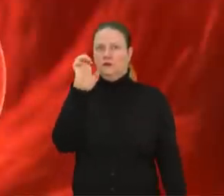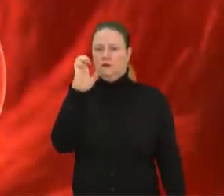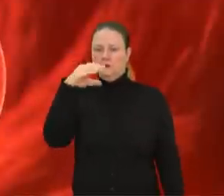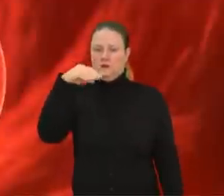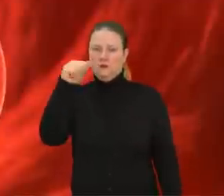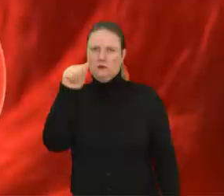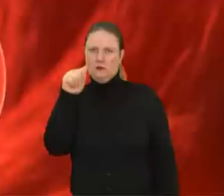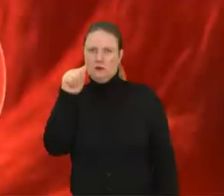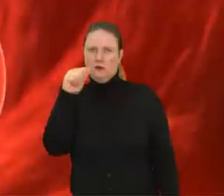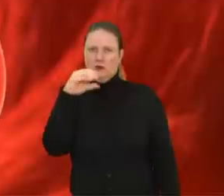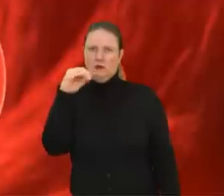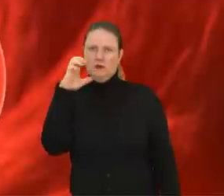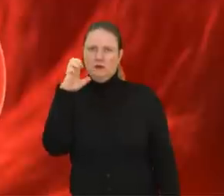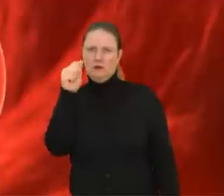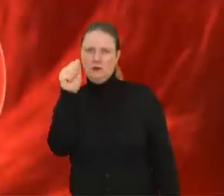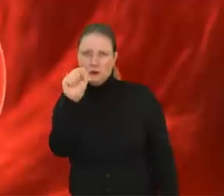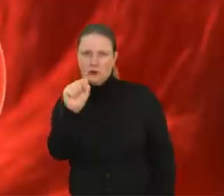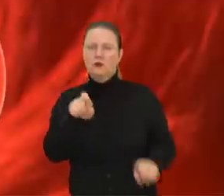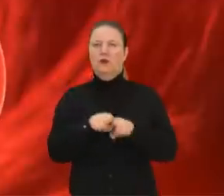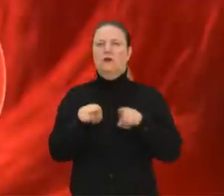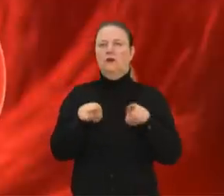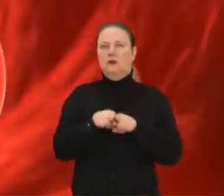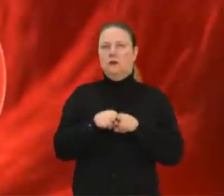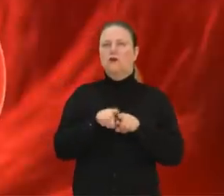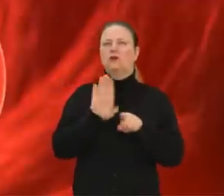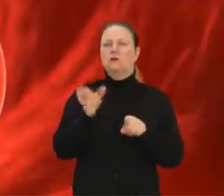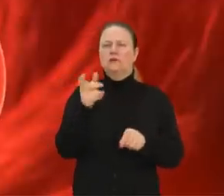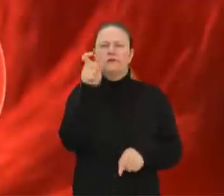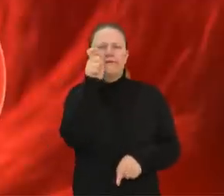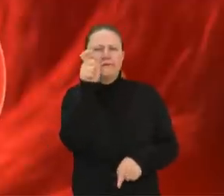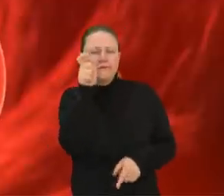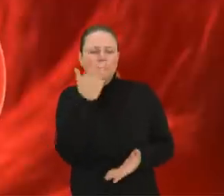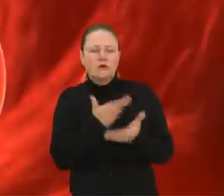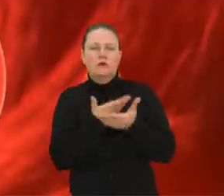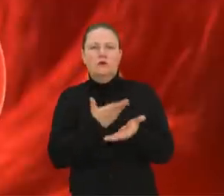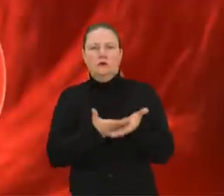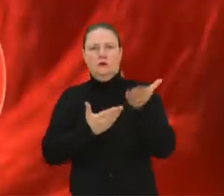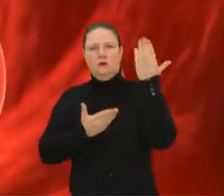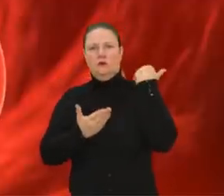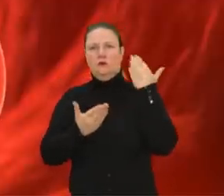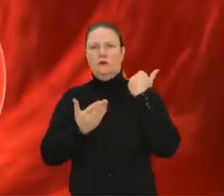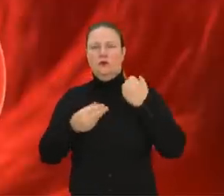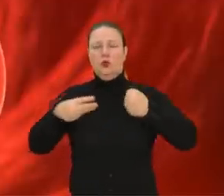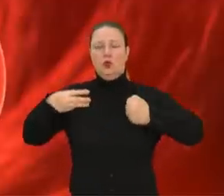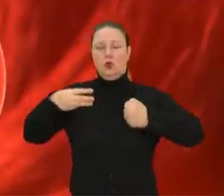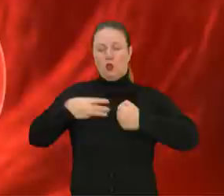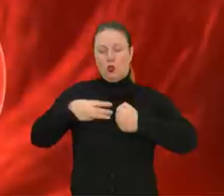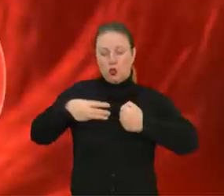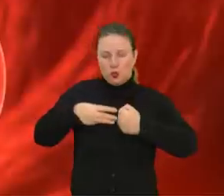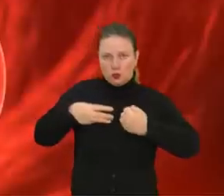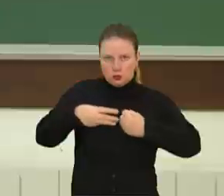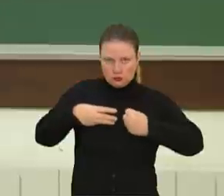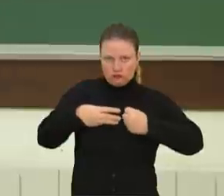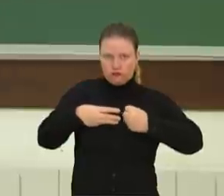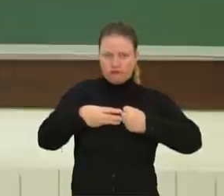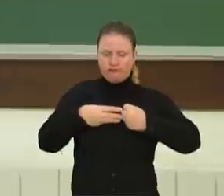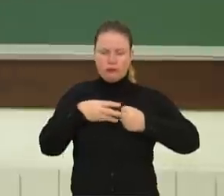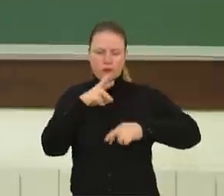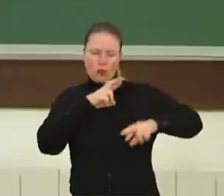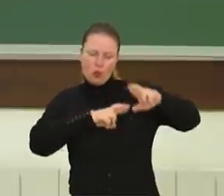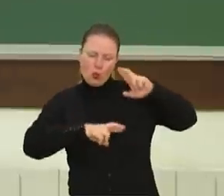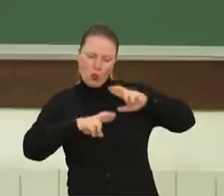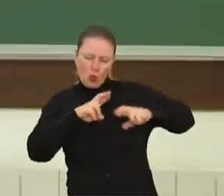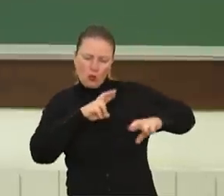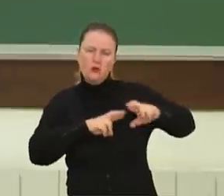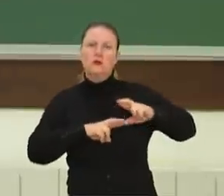ou eritrócitos, como a gente já viu na aula passada, são algumas das células analisadas no hemograma, tá? Então,